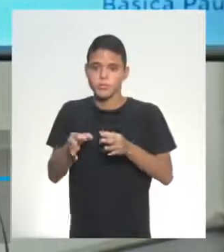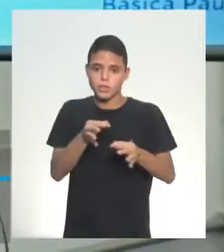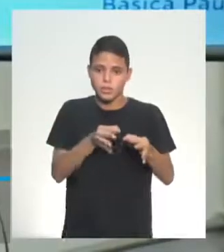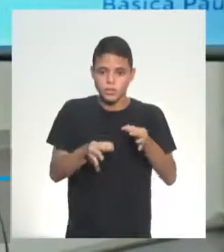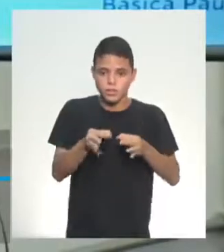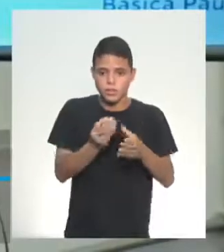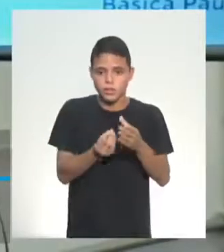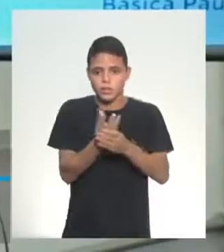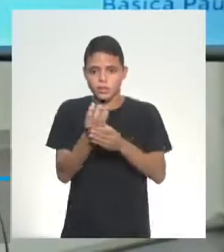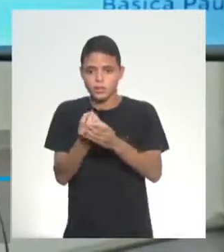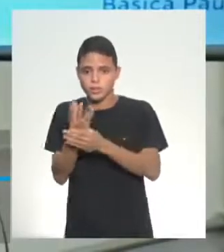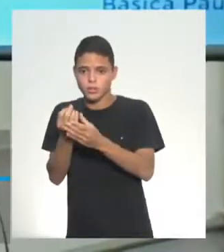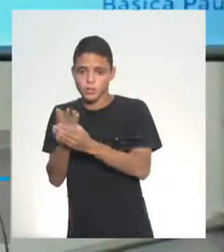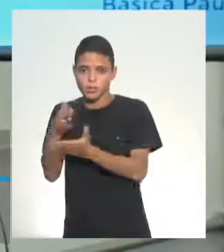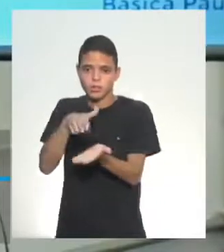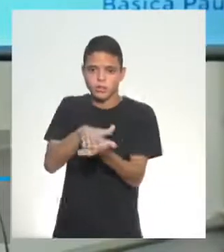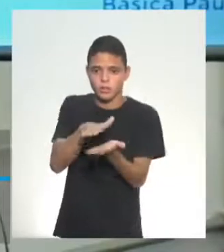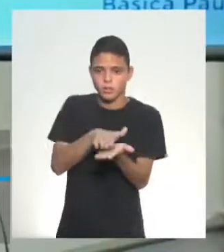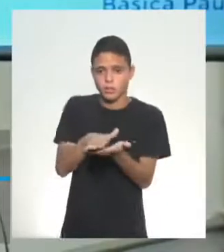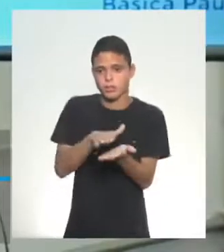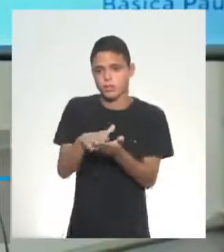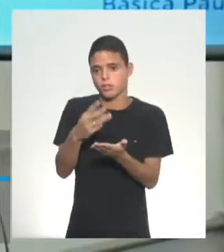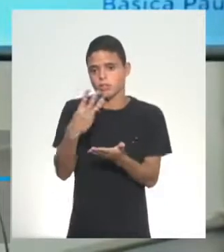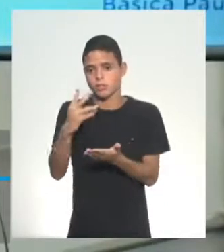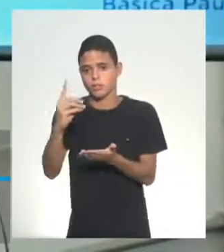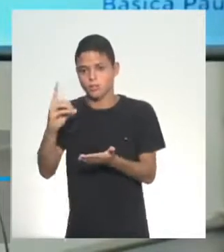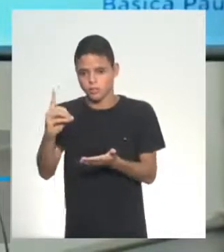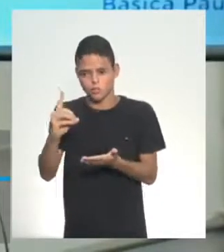de objetos tridimensionais, é isso mesmo?